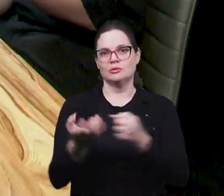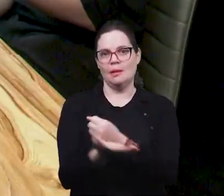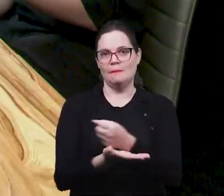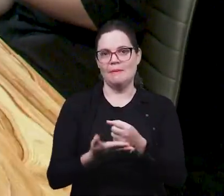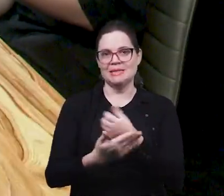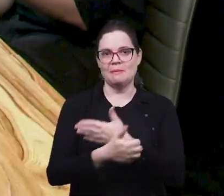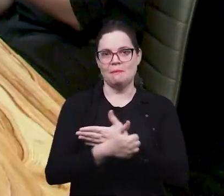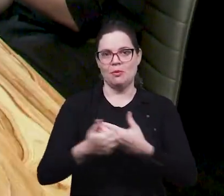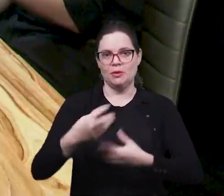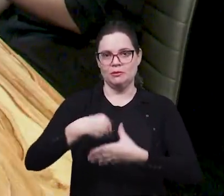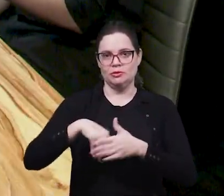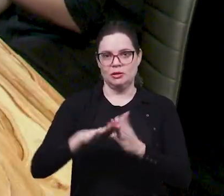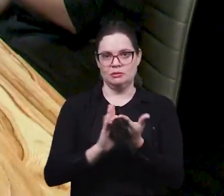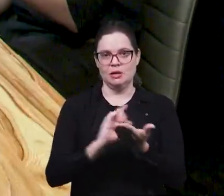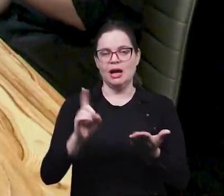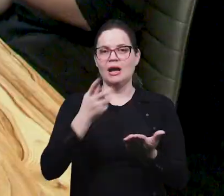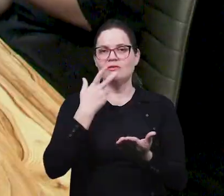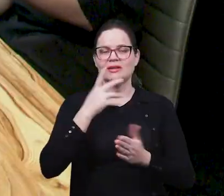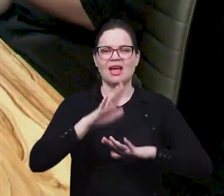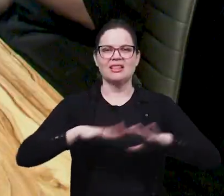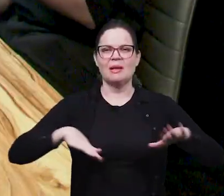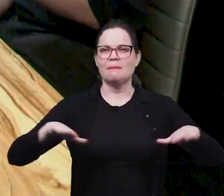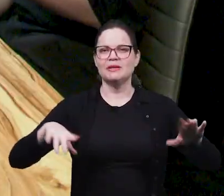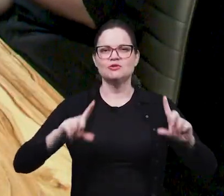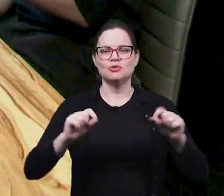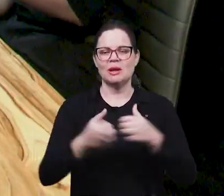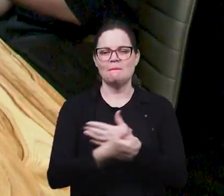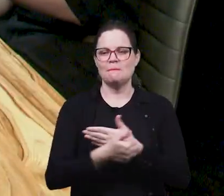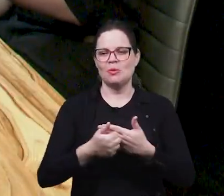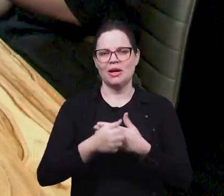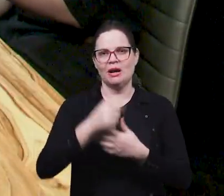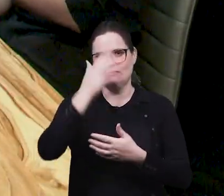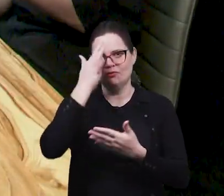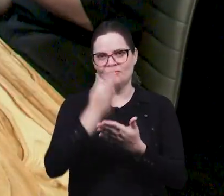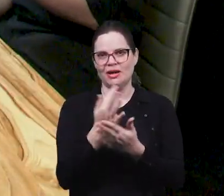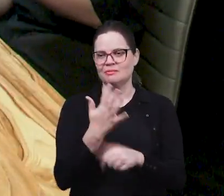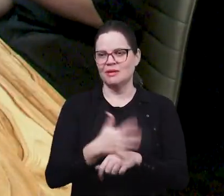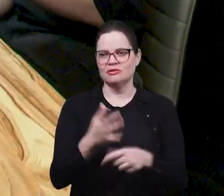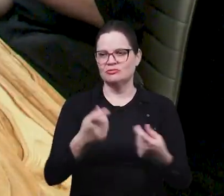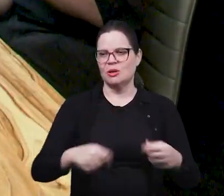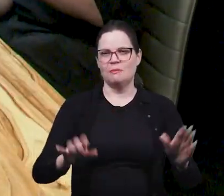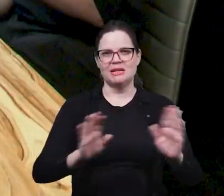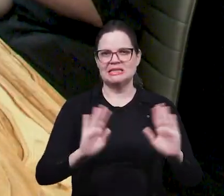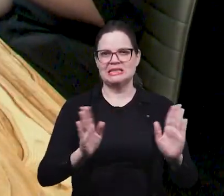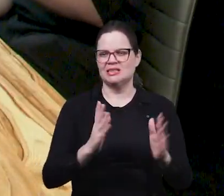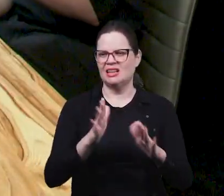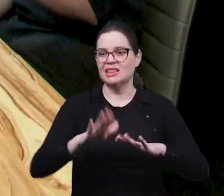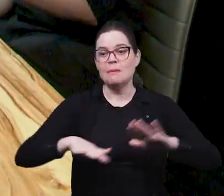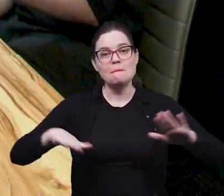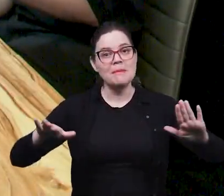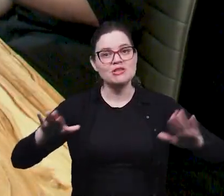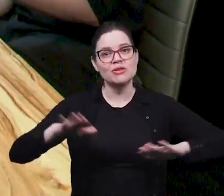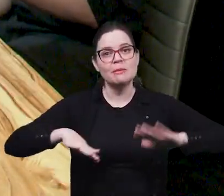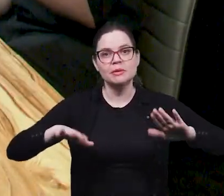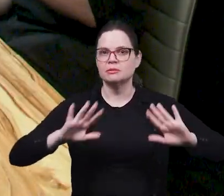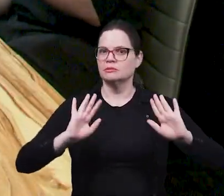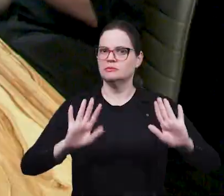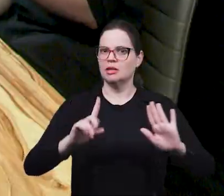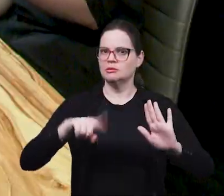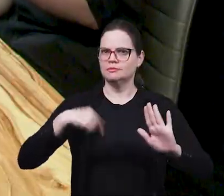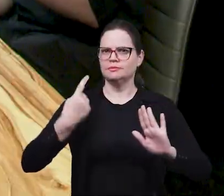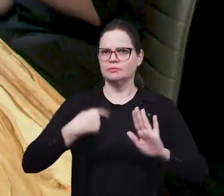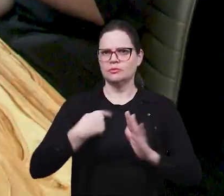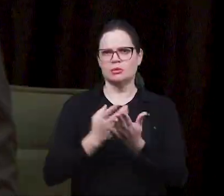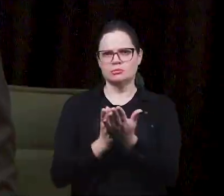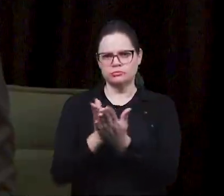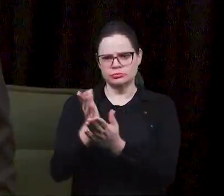vez mais relativiza-se aquilo que é a moral, a fé e a prática. Sendo que o nosso guia de fé e prática tem que